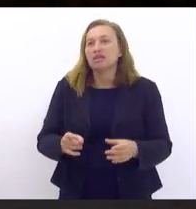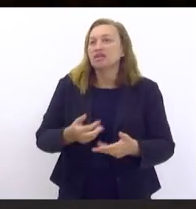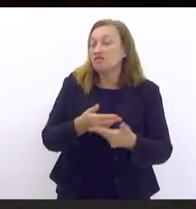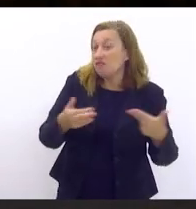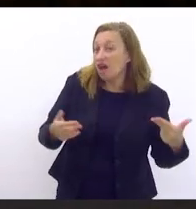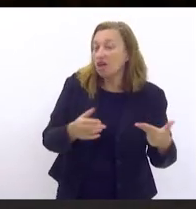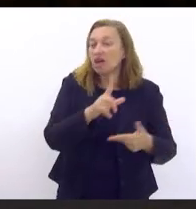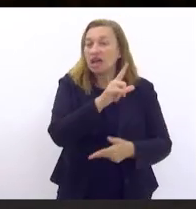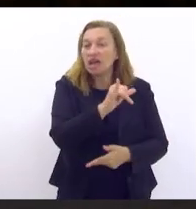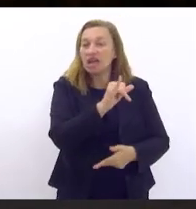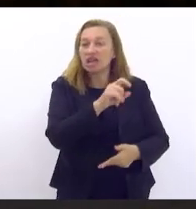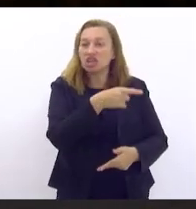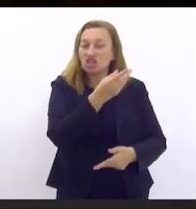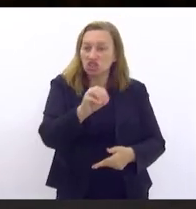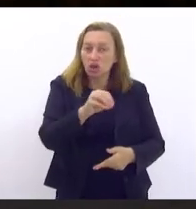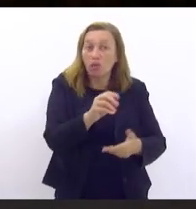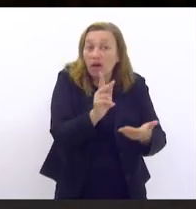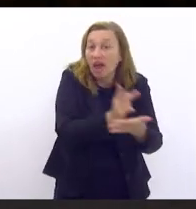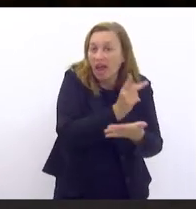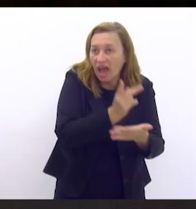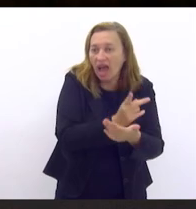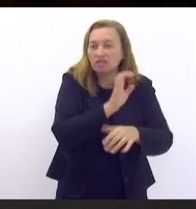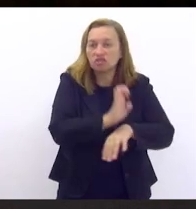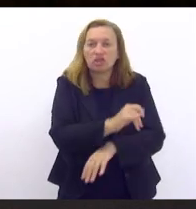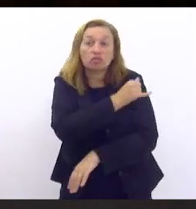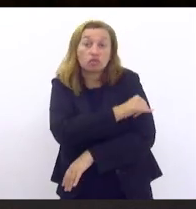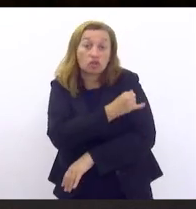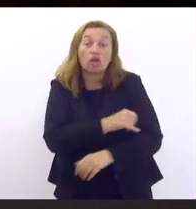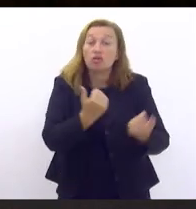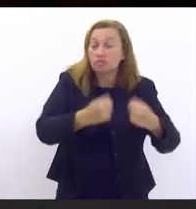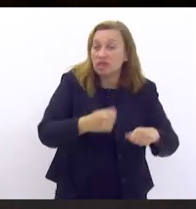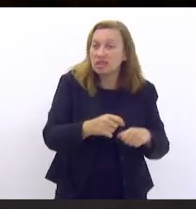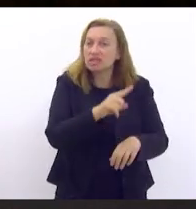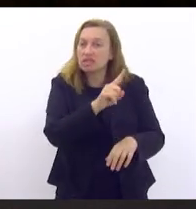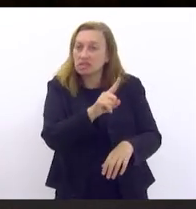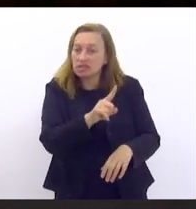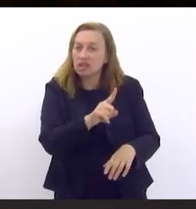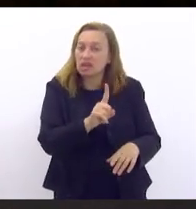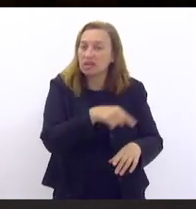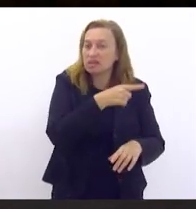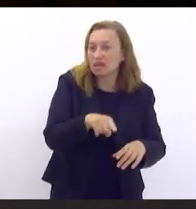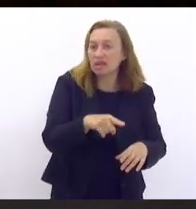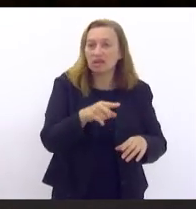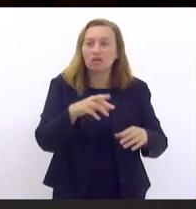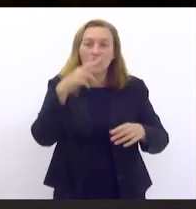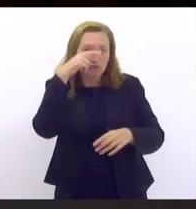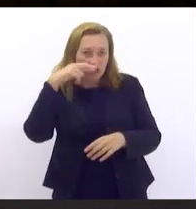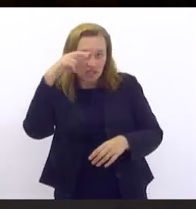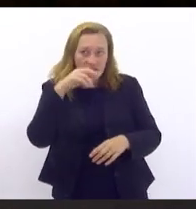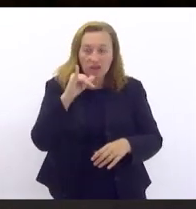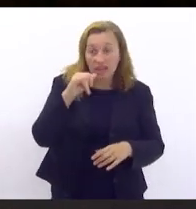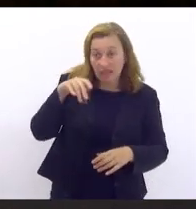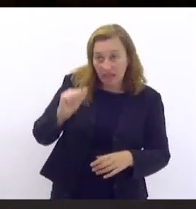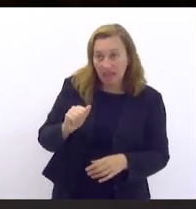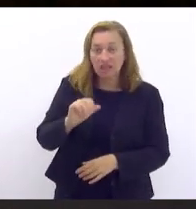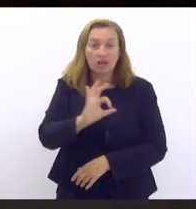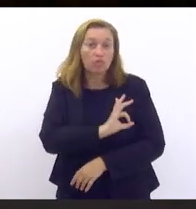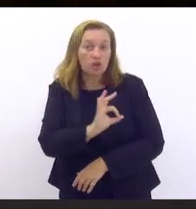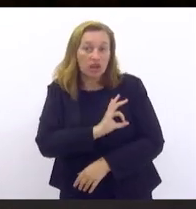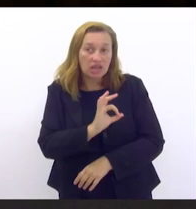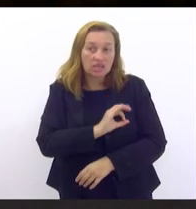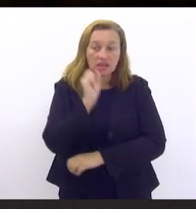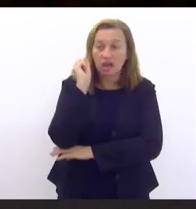lixões Ilegais no estado do Rio de Janeiro que precisam ser combatidos com a fiscalização do Enéa né da Polícia Ambiental